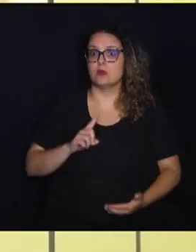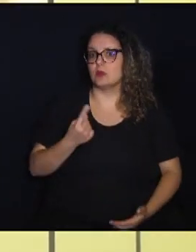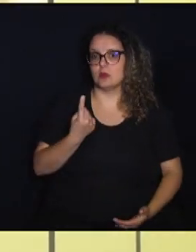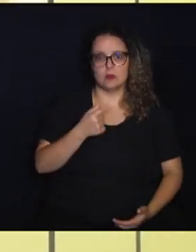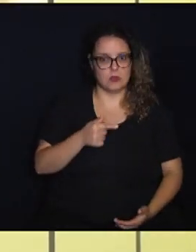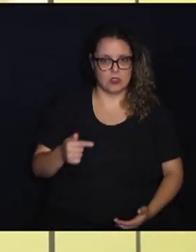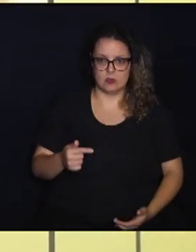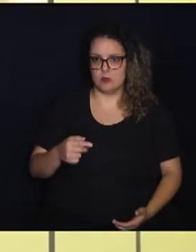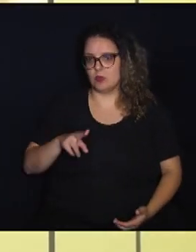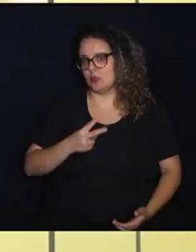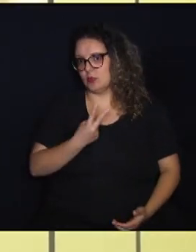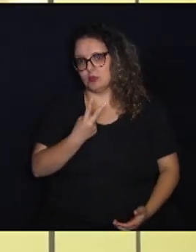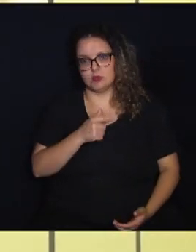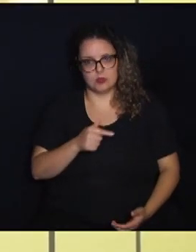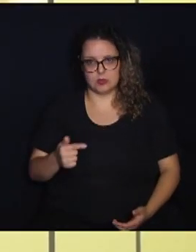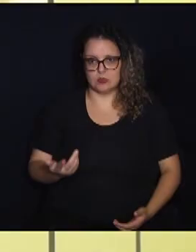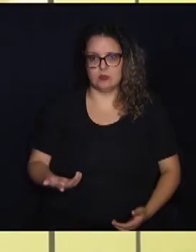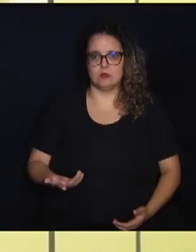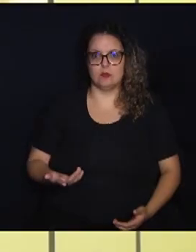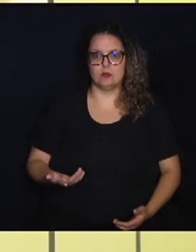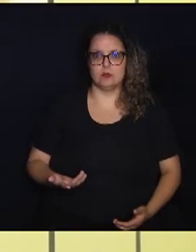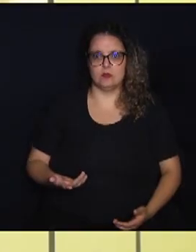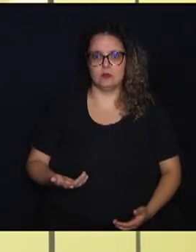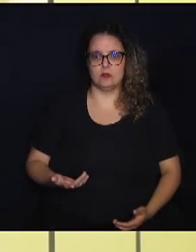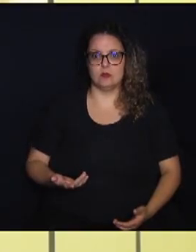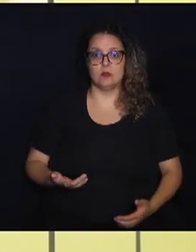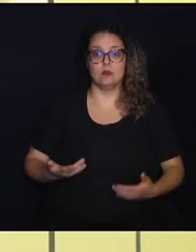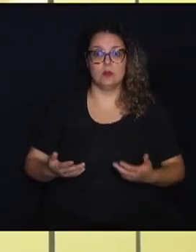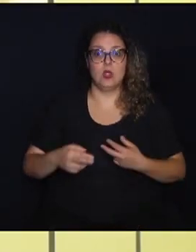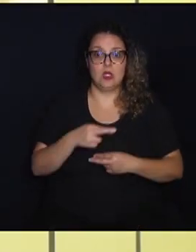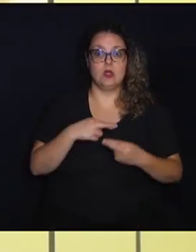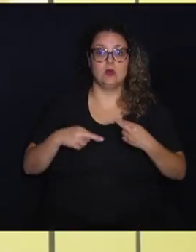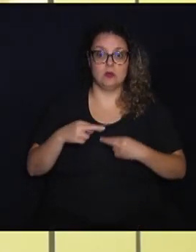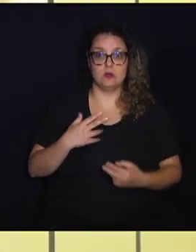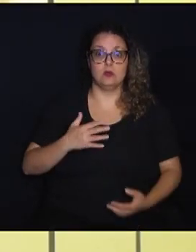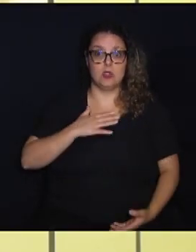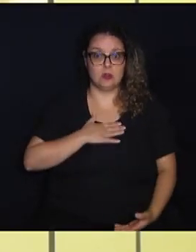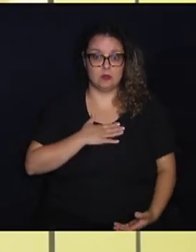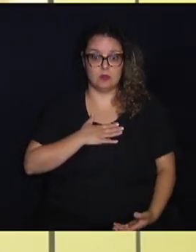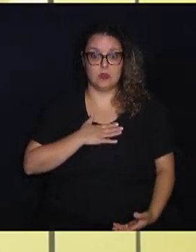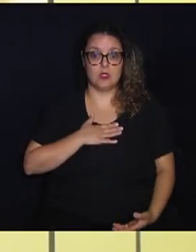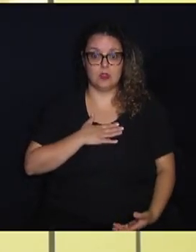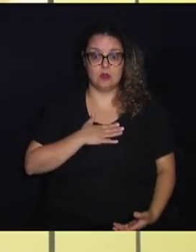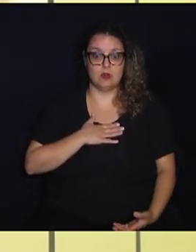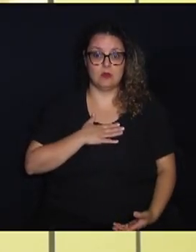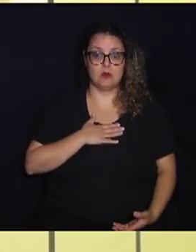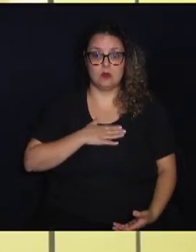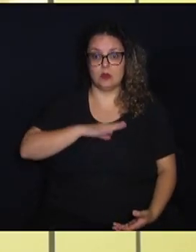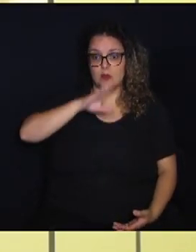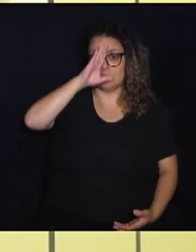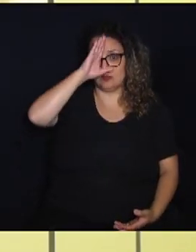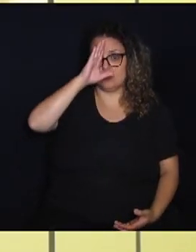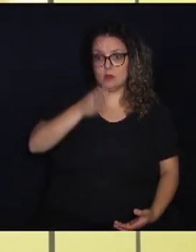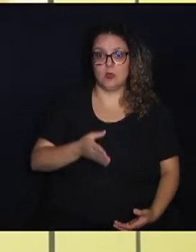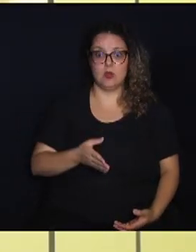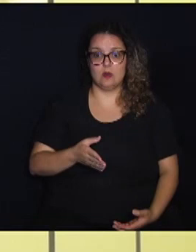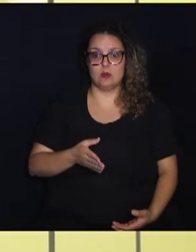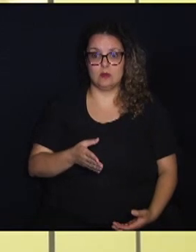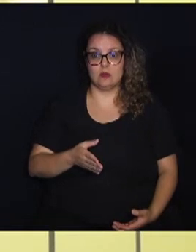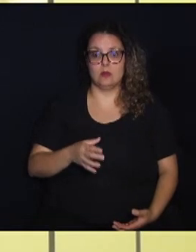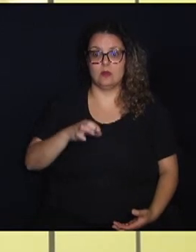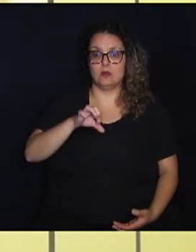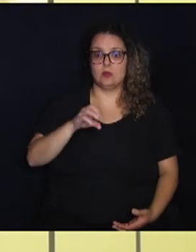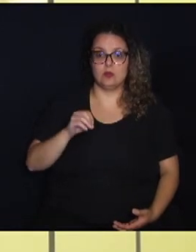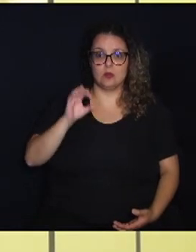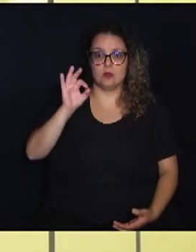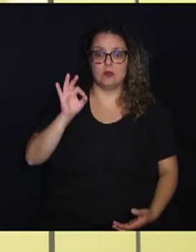é em 2. Mas a questão hoje que para mim é o fator chave, acho que vamos lá, 90%